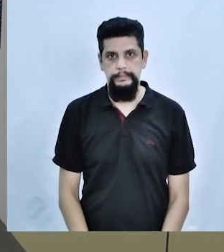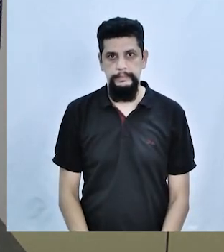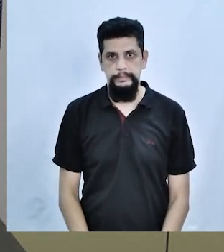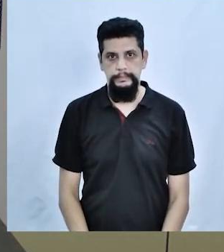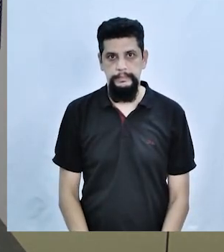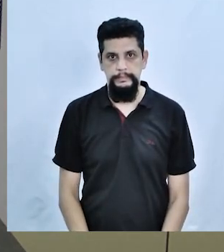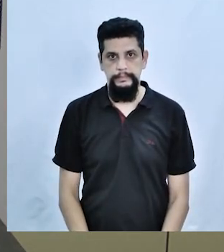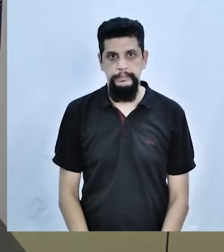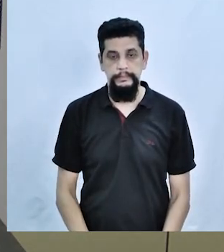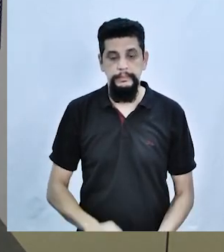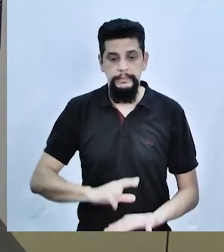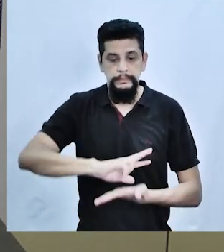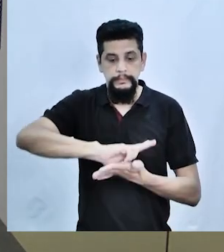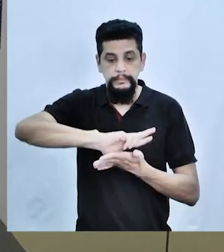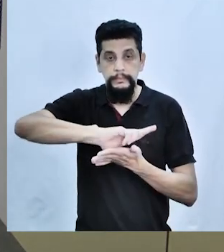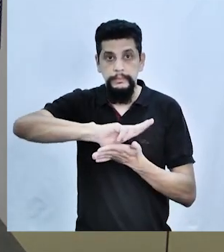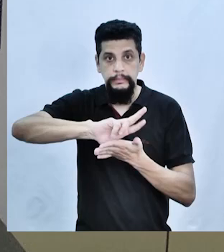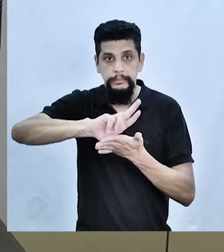na nossa aula.